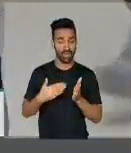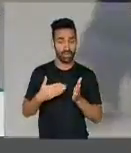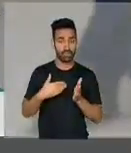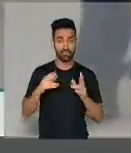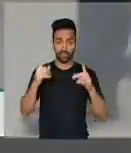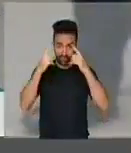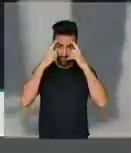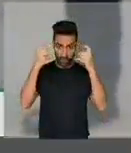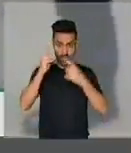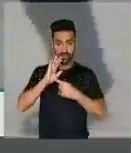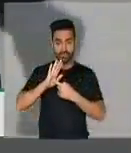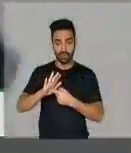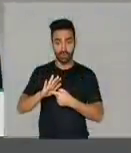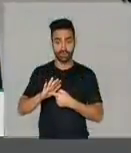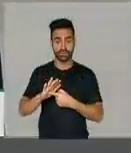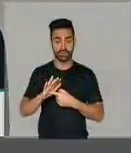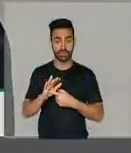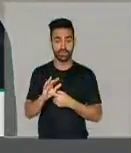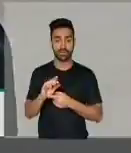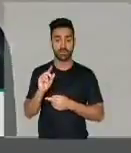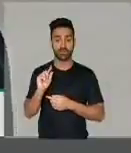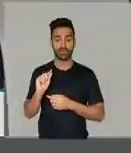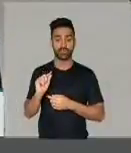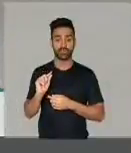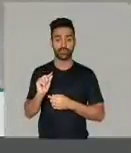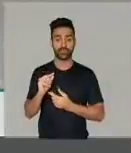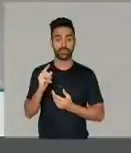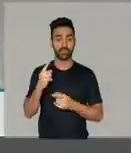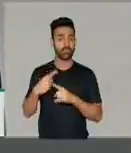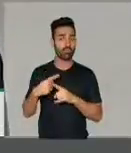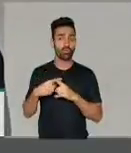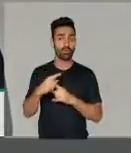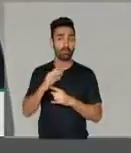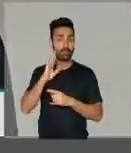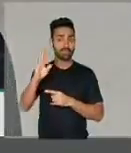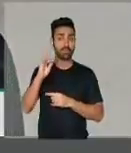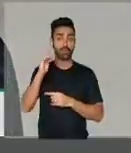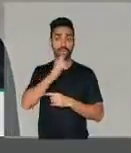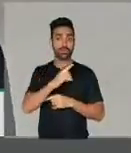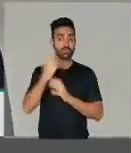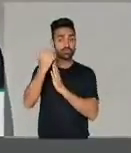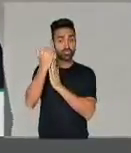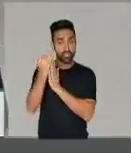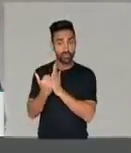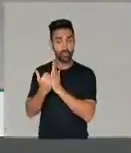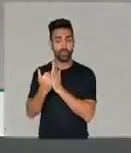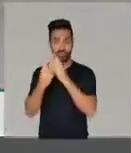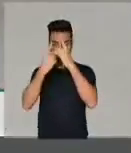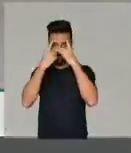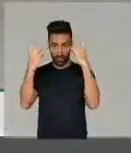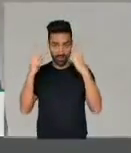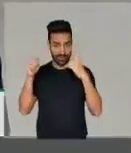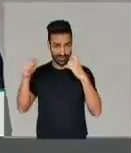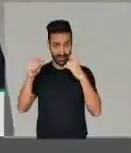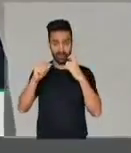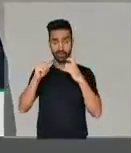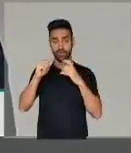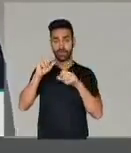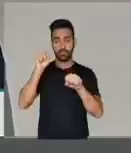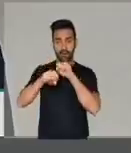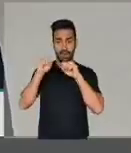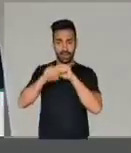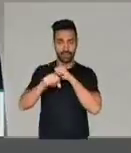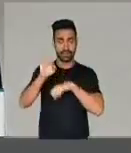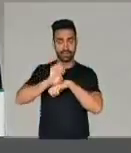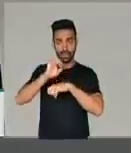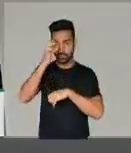cita como fator definitivo, como fator preponderante para a queda acentuada nos homicídios do nosso